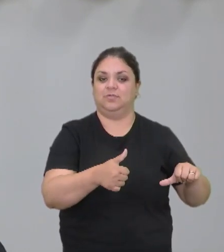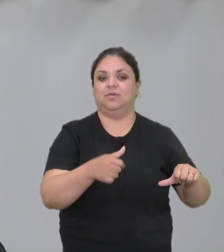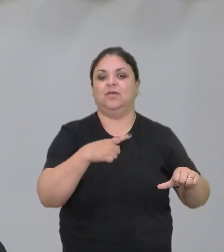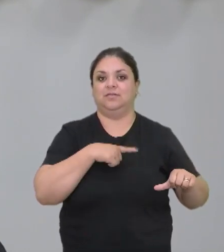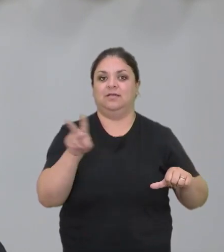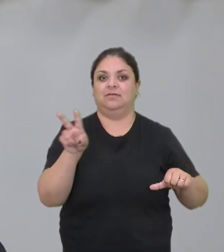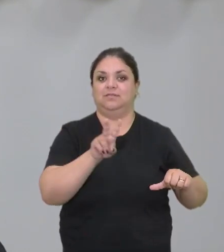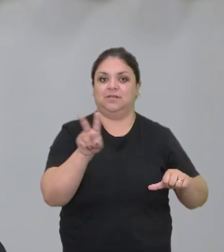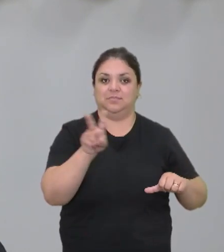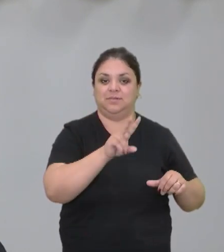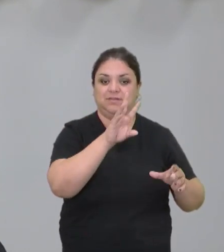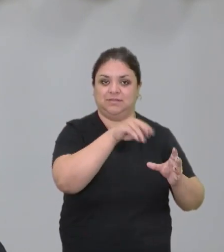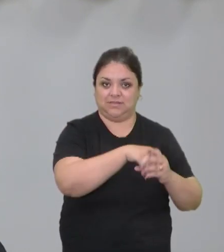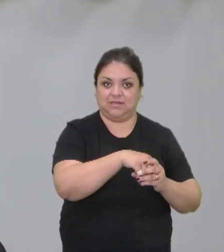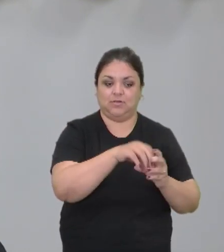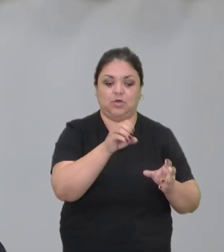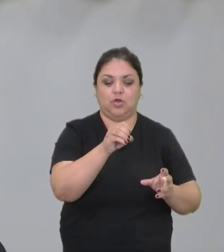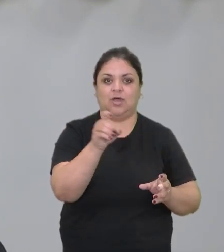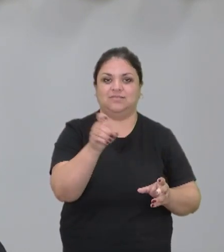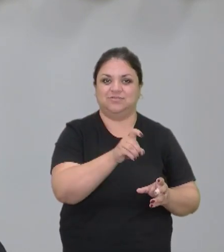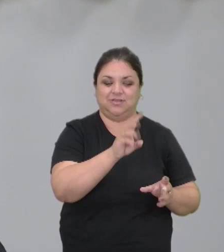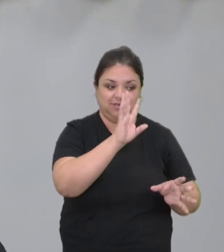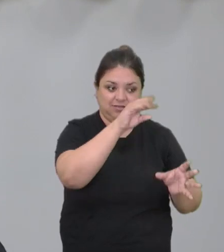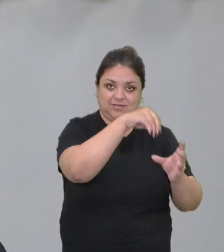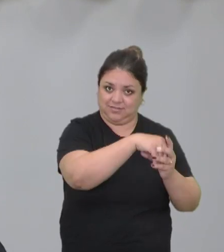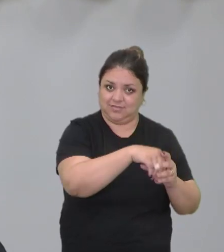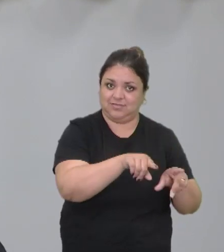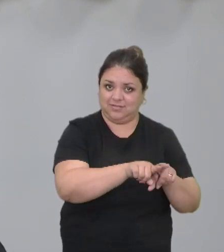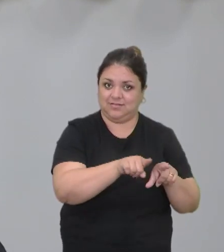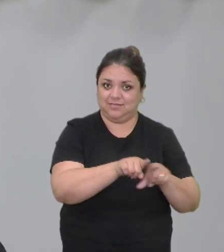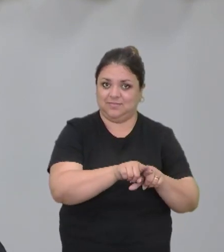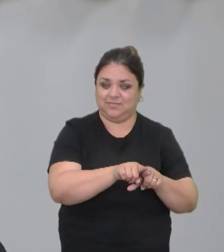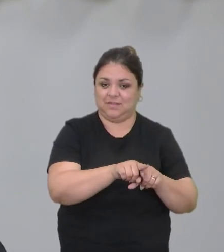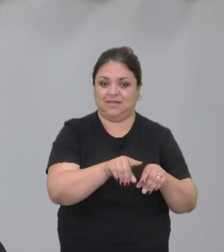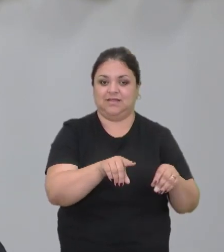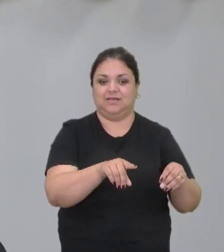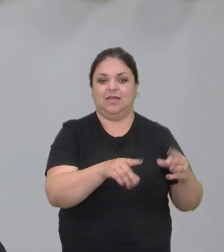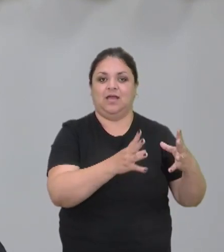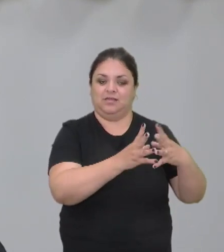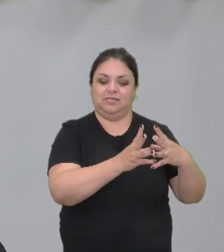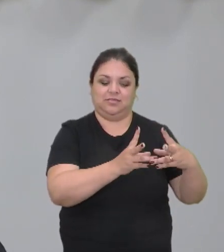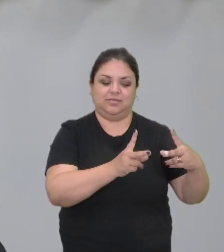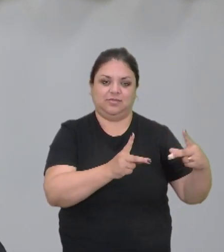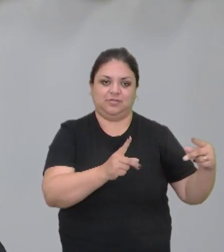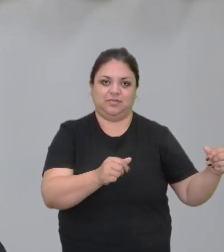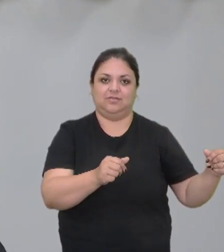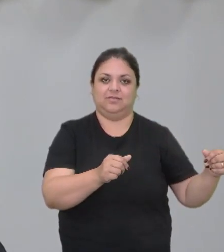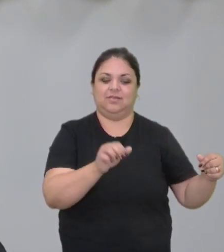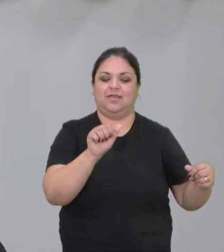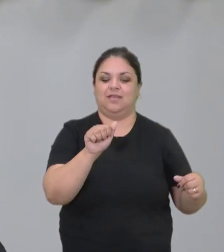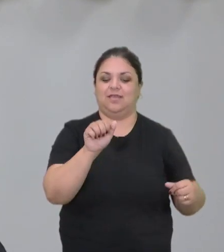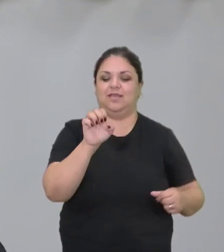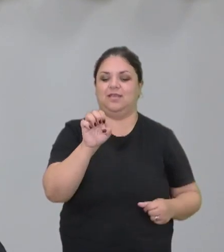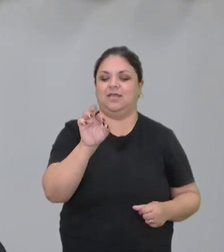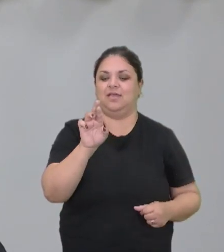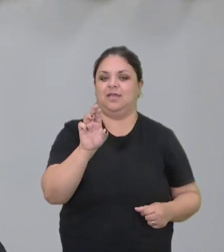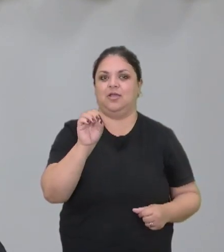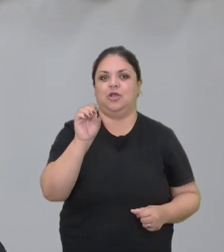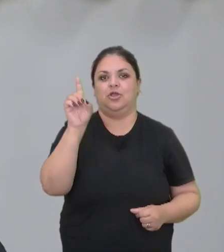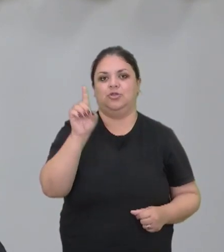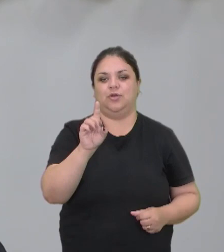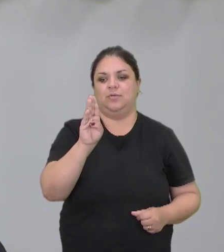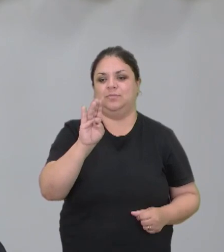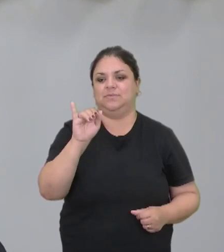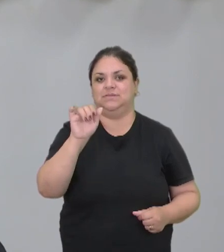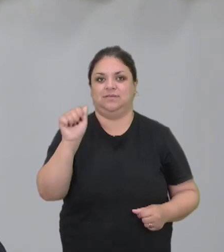de oxigênio. Então, por isso a gente diz que é uma decomposição aeróbia. Aeróbia porque